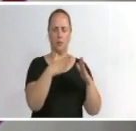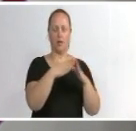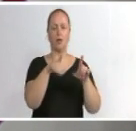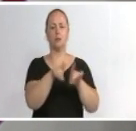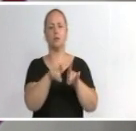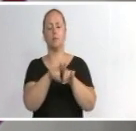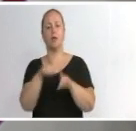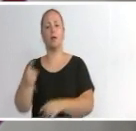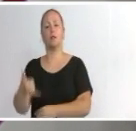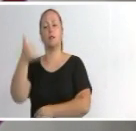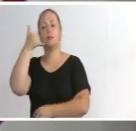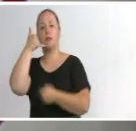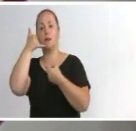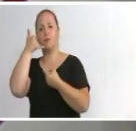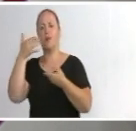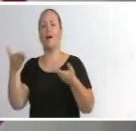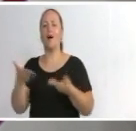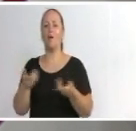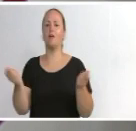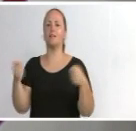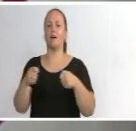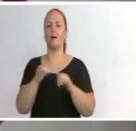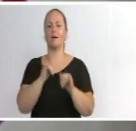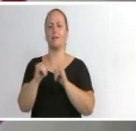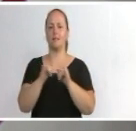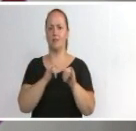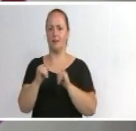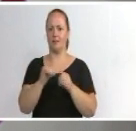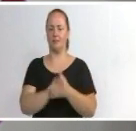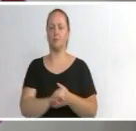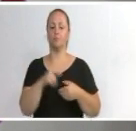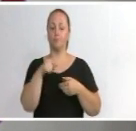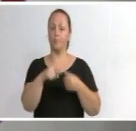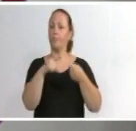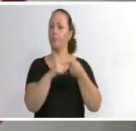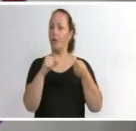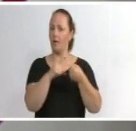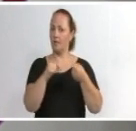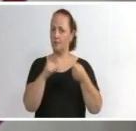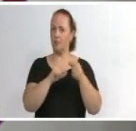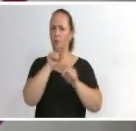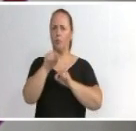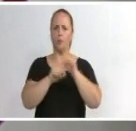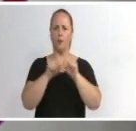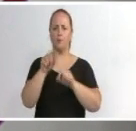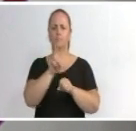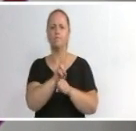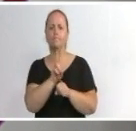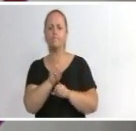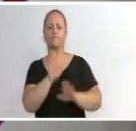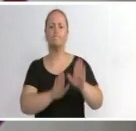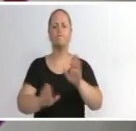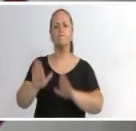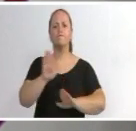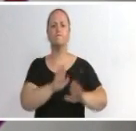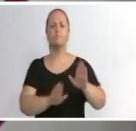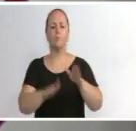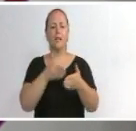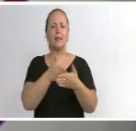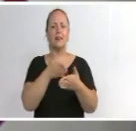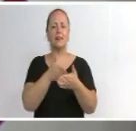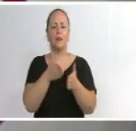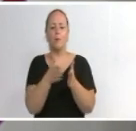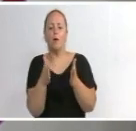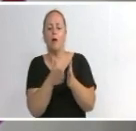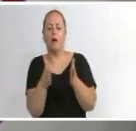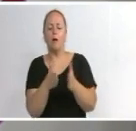também pela internet. Este artigo, senhor presidente, senhores vereadores, é o que cuida do prazo de reflexão ou